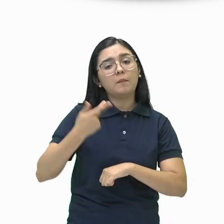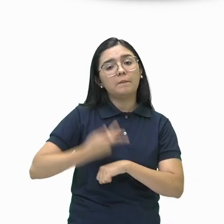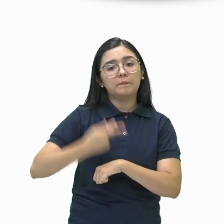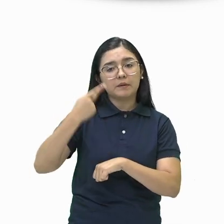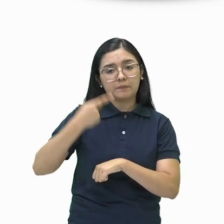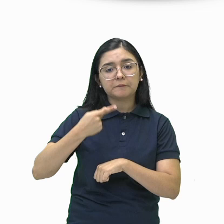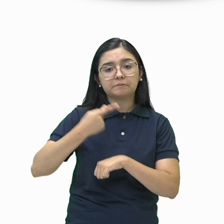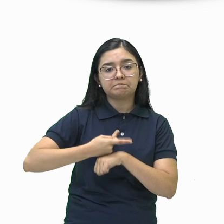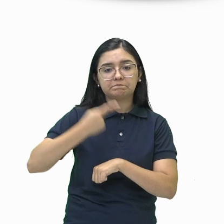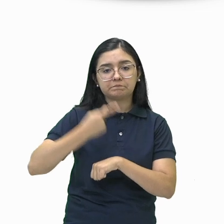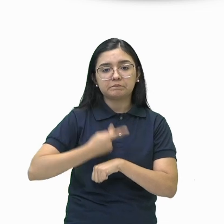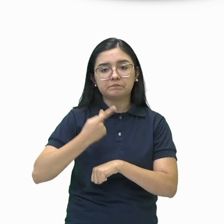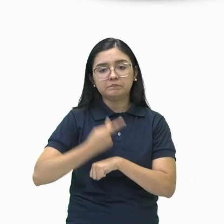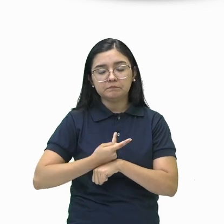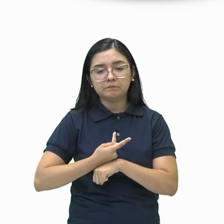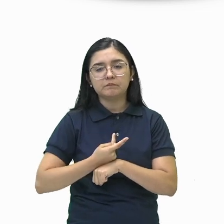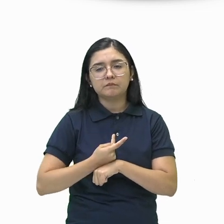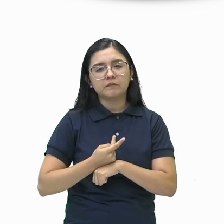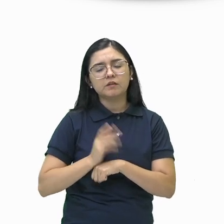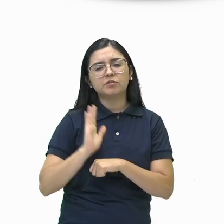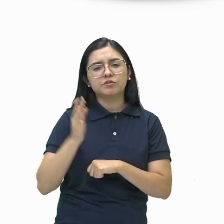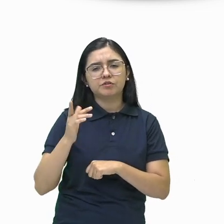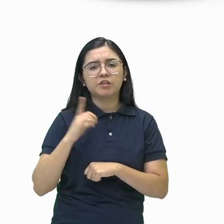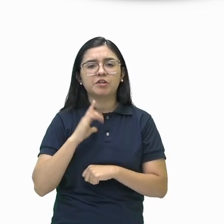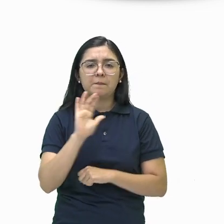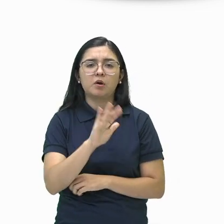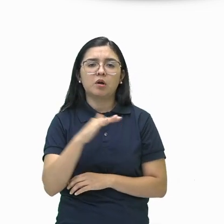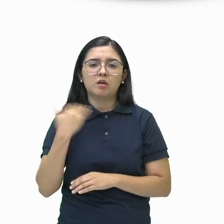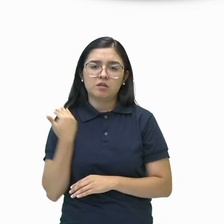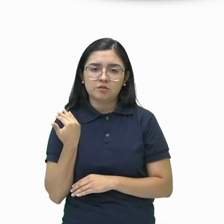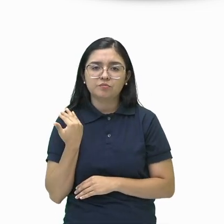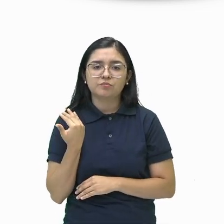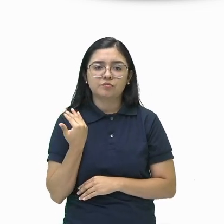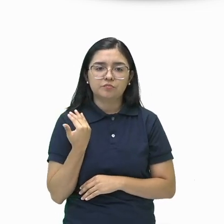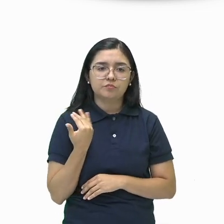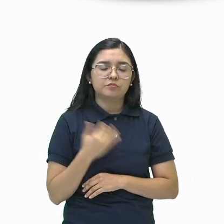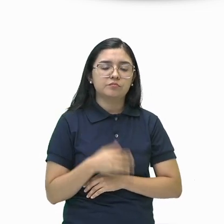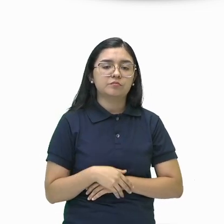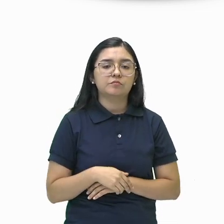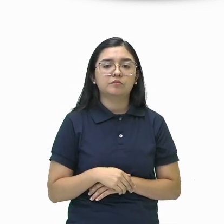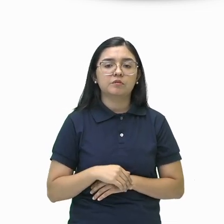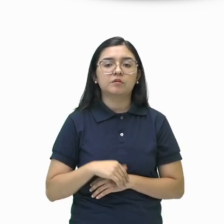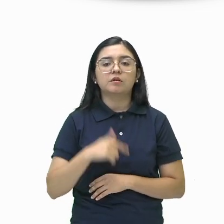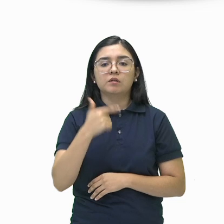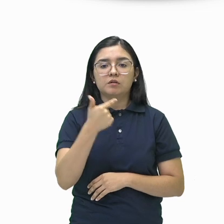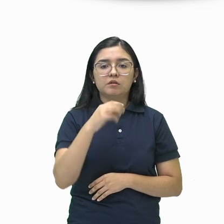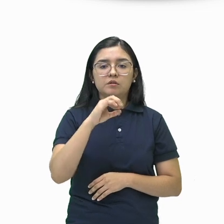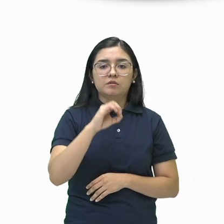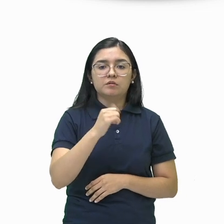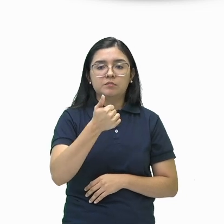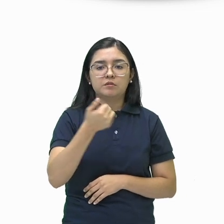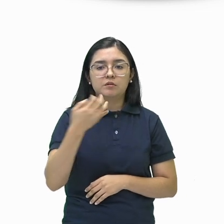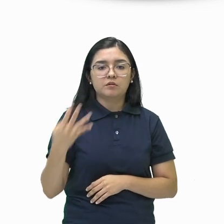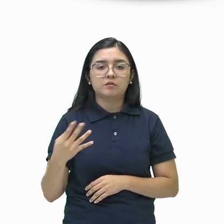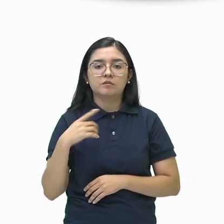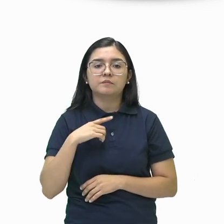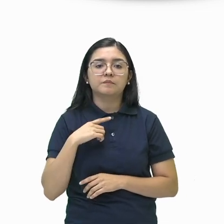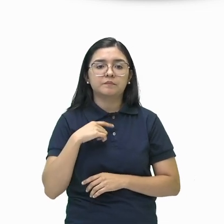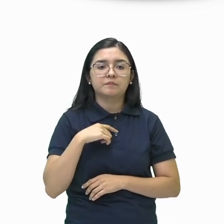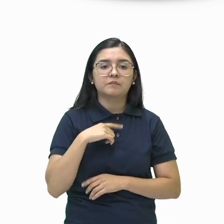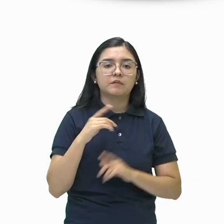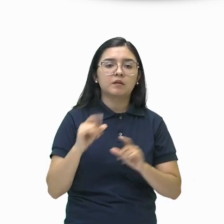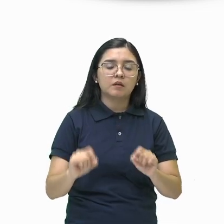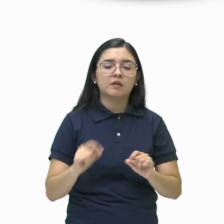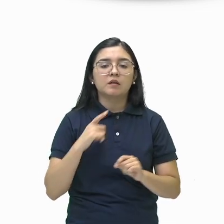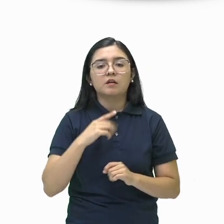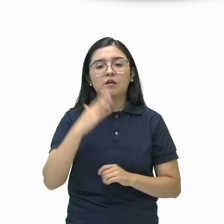prêmio. Claro que já, né, haviam falecido, logicamente, né? E em 2014, Hedy Lamarr entrou para o Hall